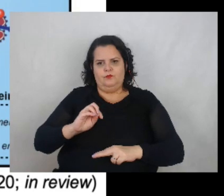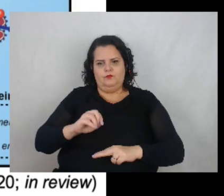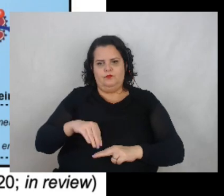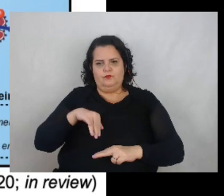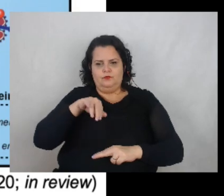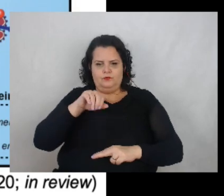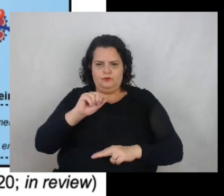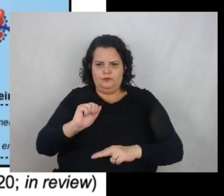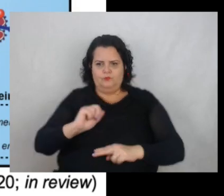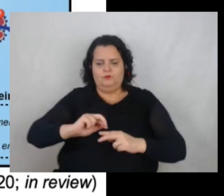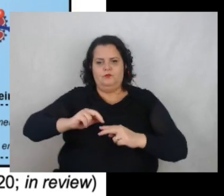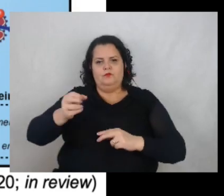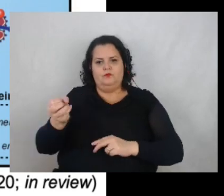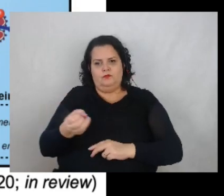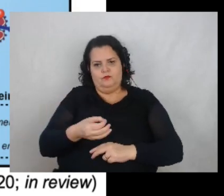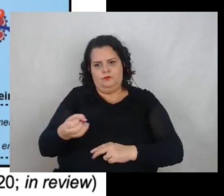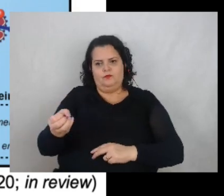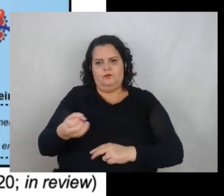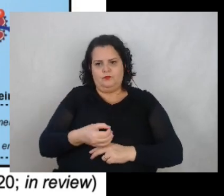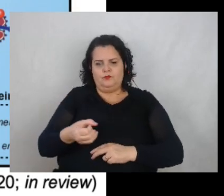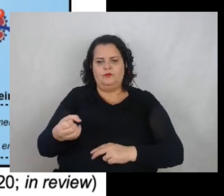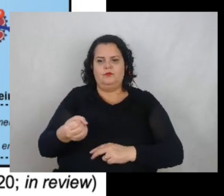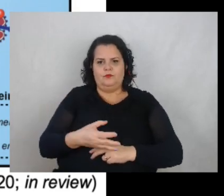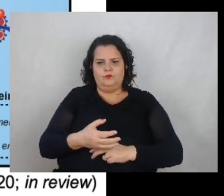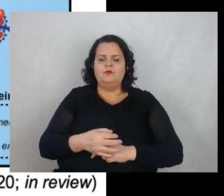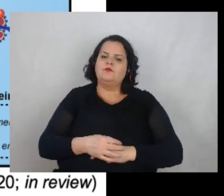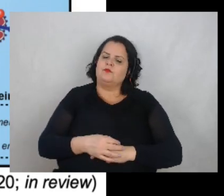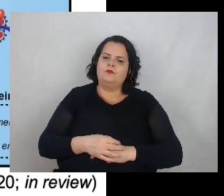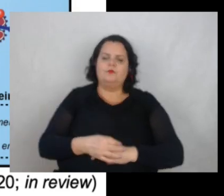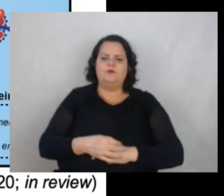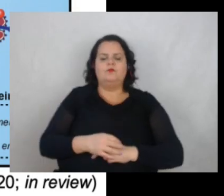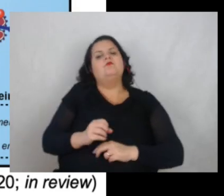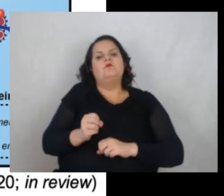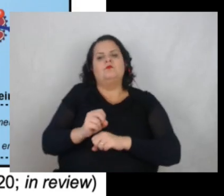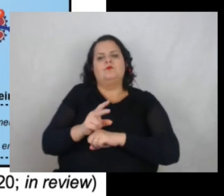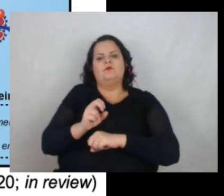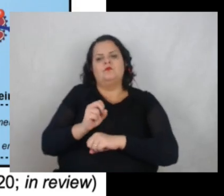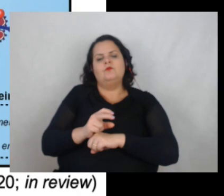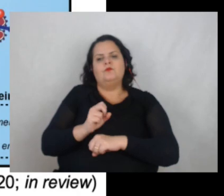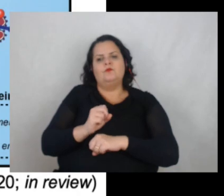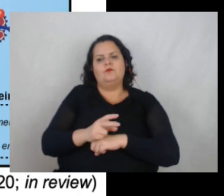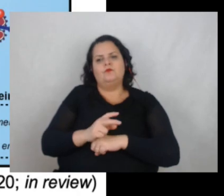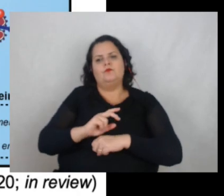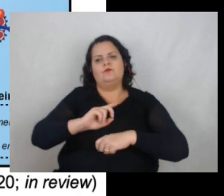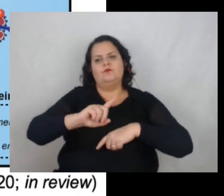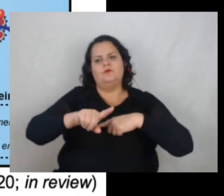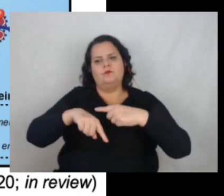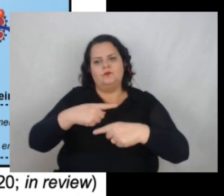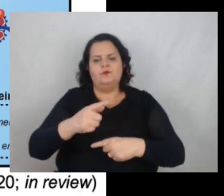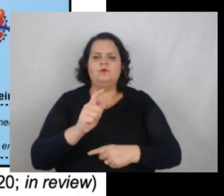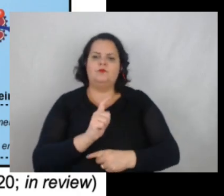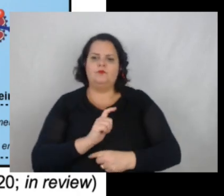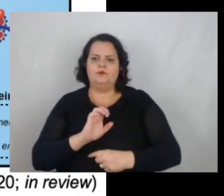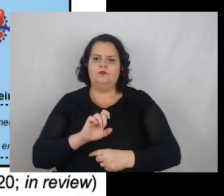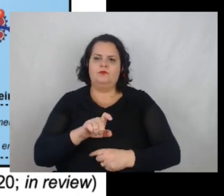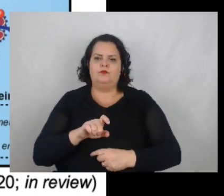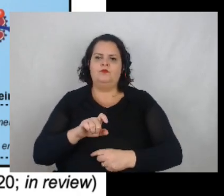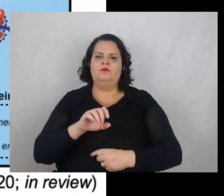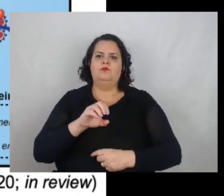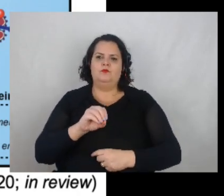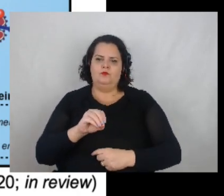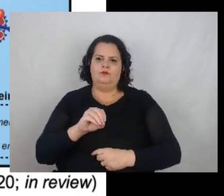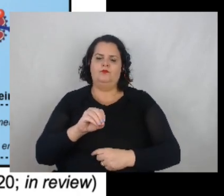de novas cópias de novos vírus e posterior exocitose dessa célula hospedeira